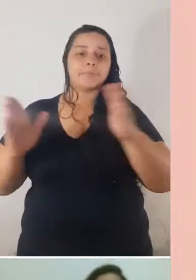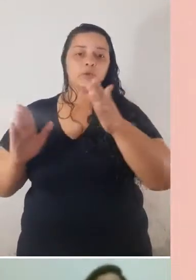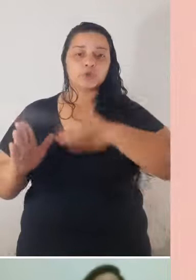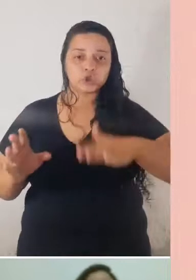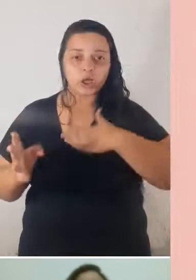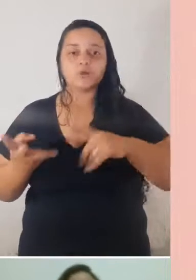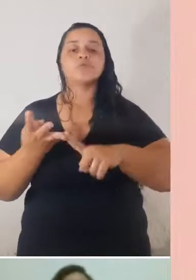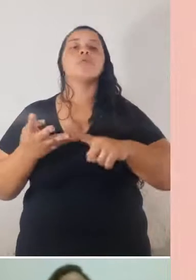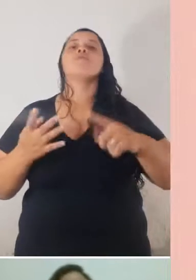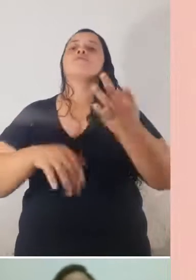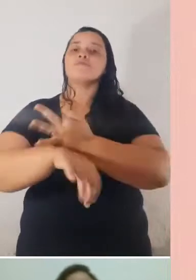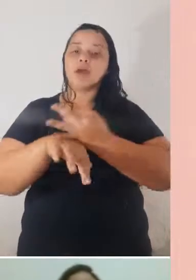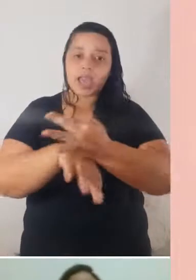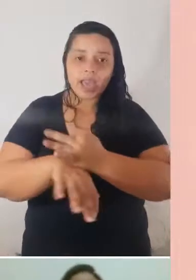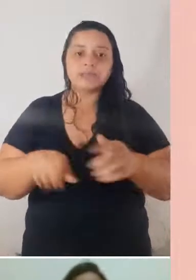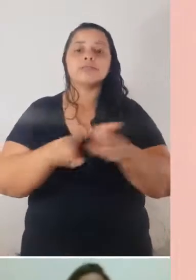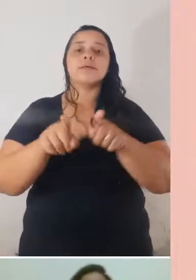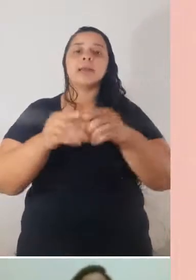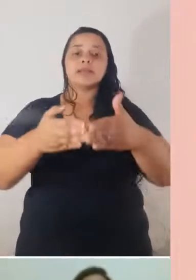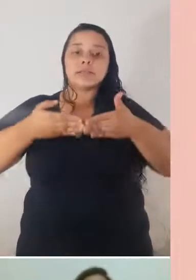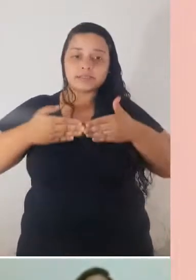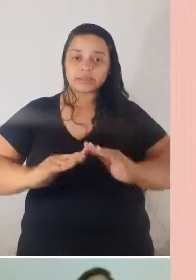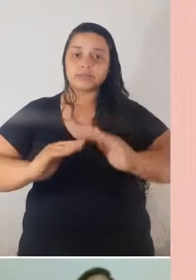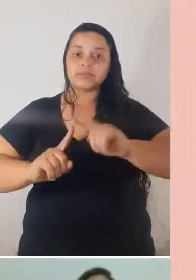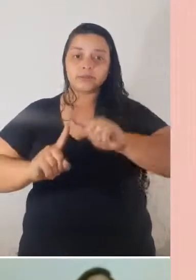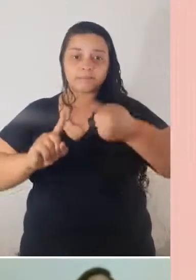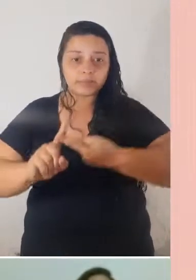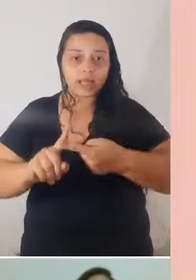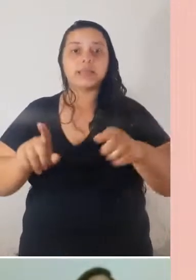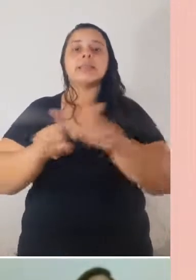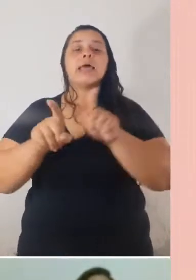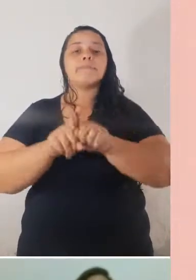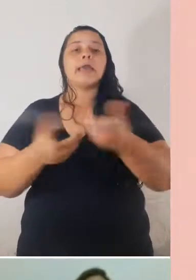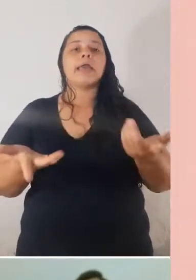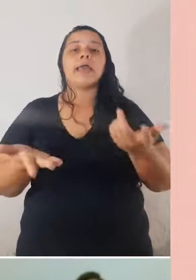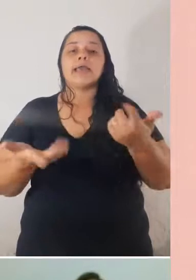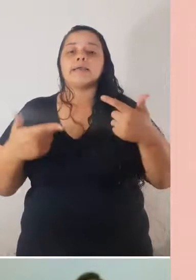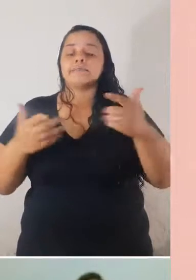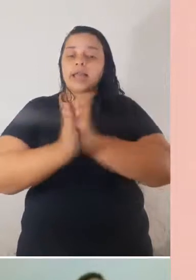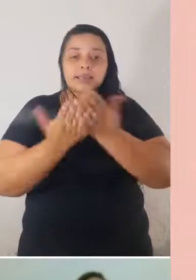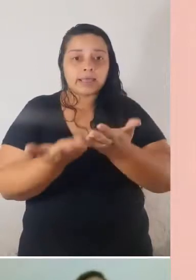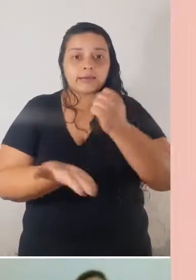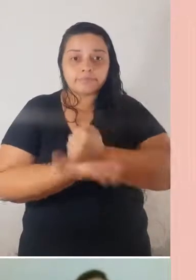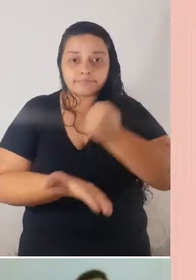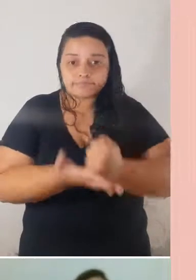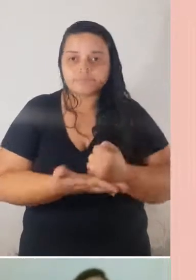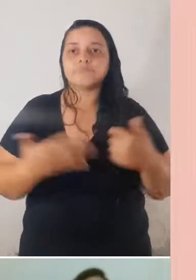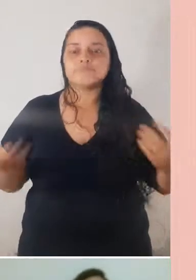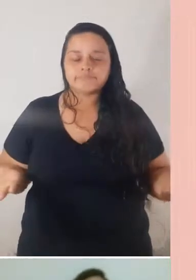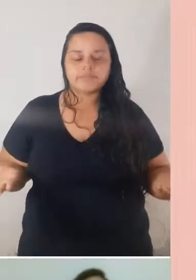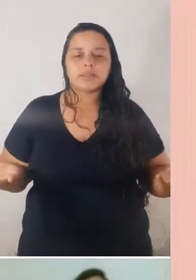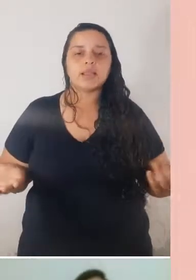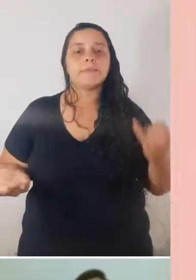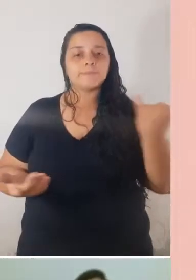férias anuais, a licença maternidade, a instituição da carteira profissional de trabalho. Um dado que vale a